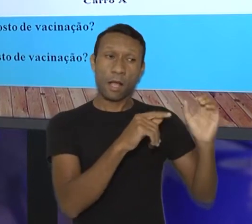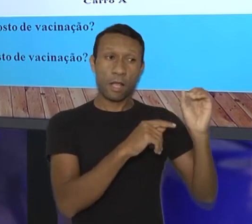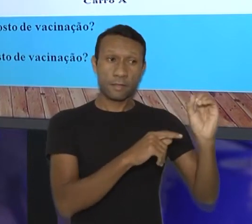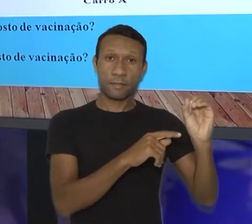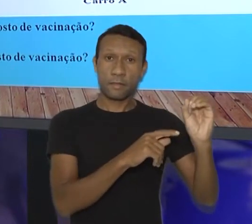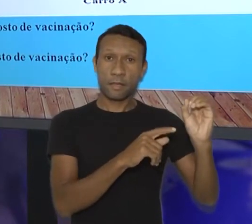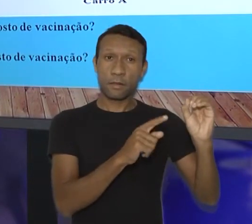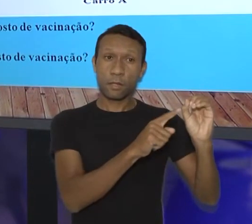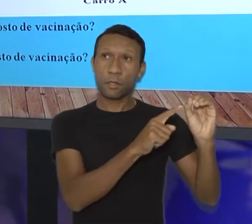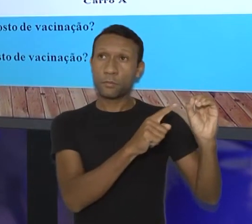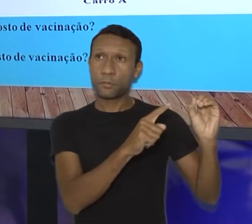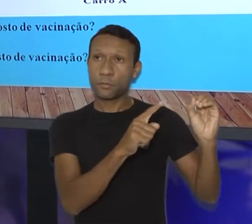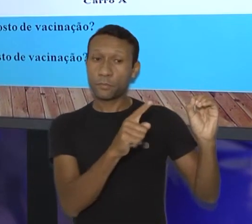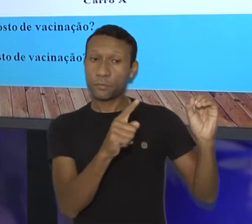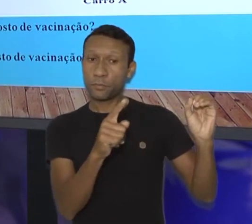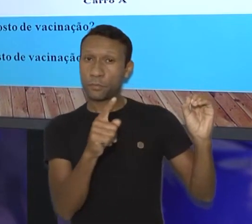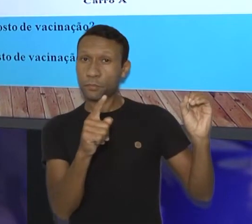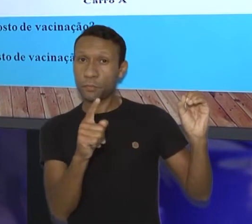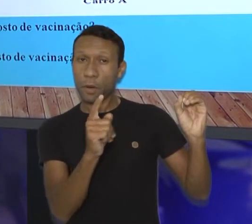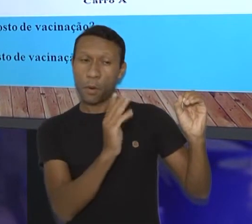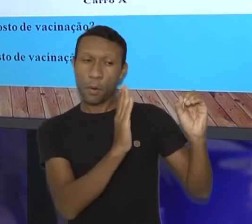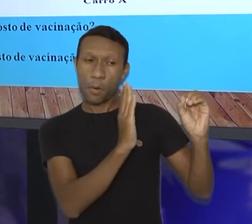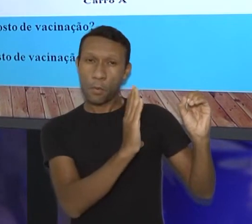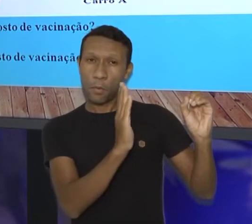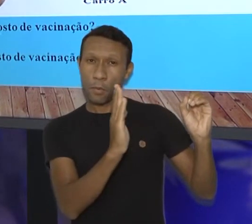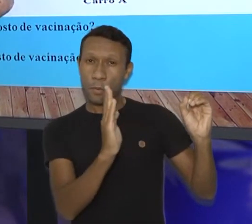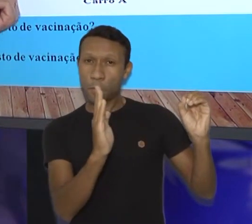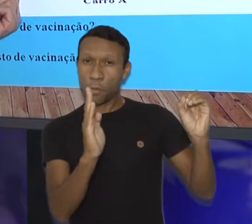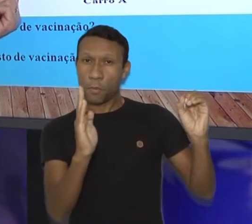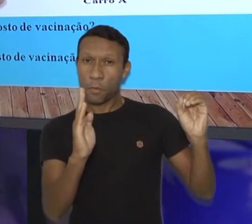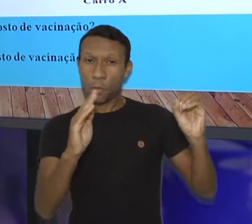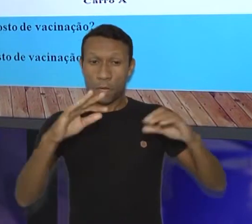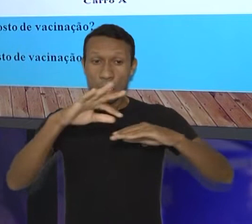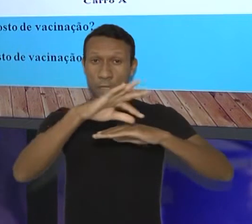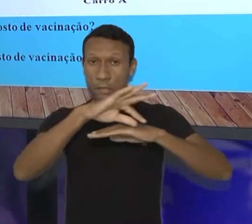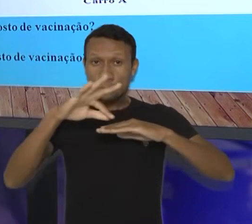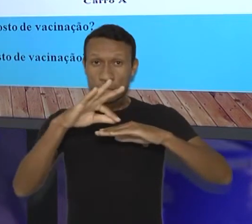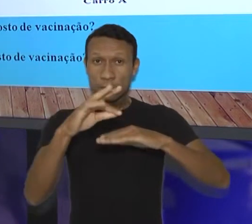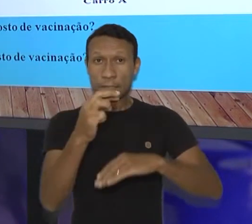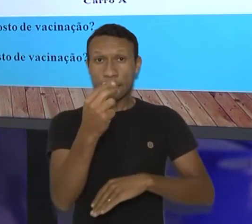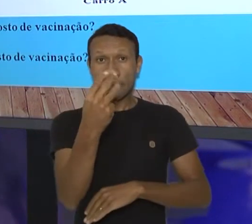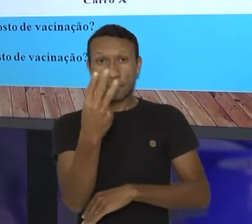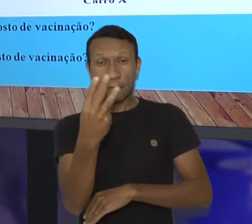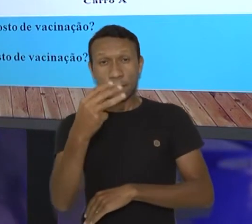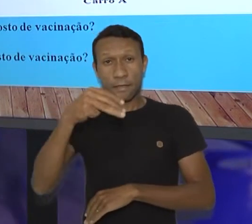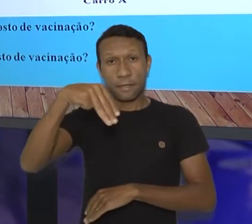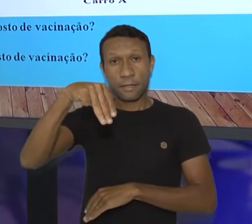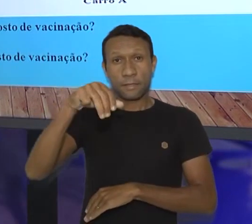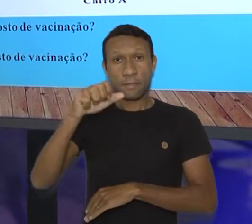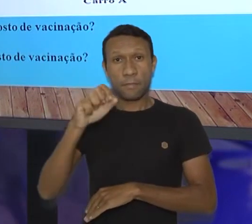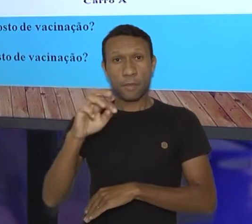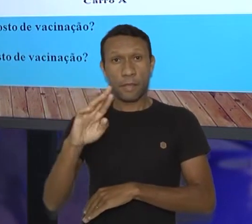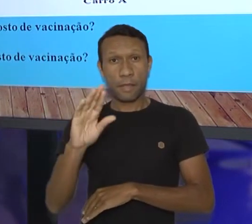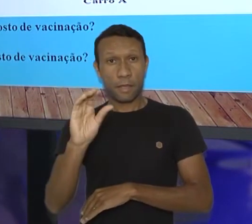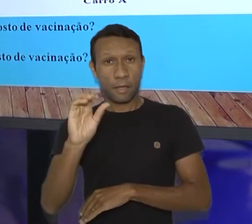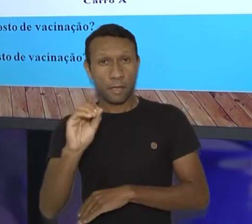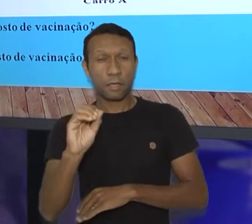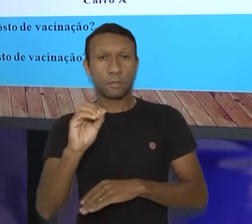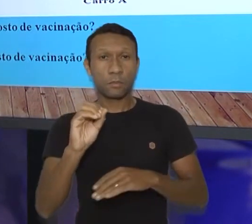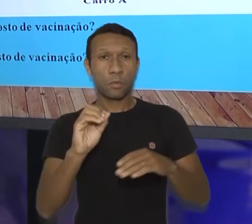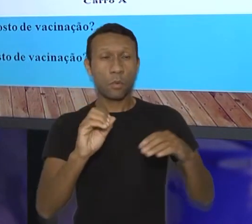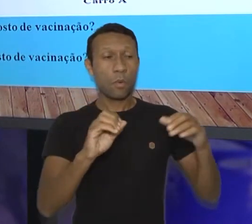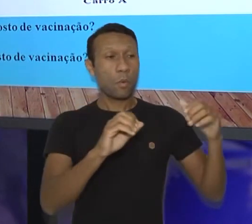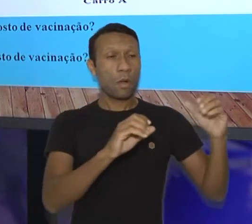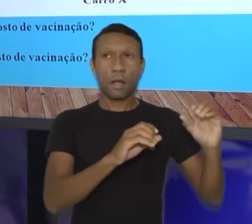0, cada intervalo desse corresponde a 3 metros, e aí nós vamos ver a distância que cada carro está